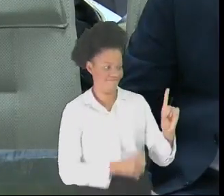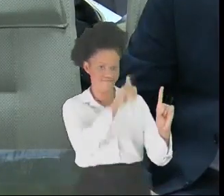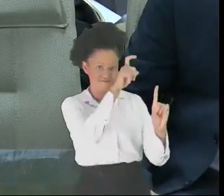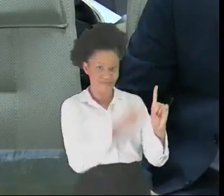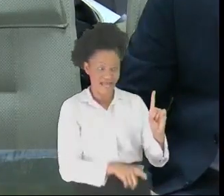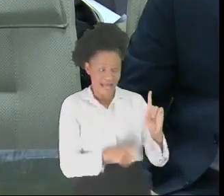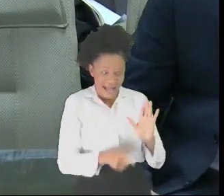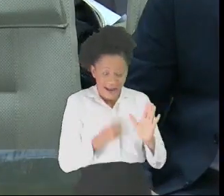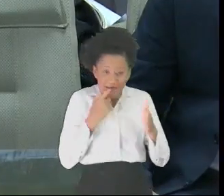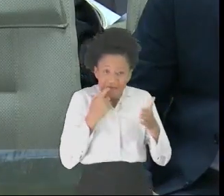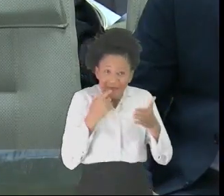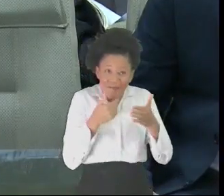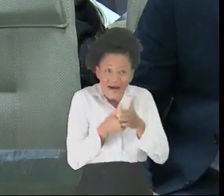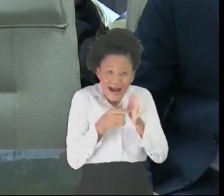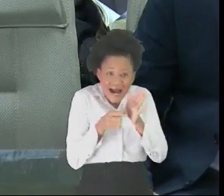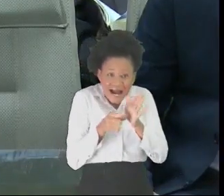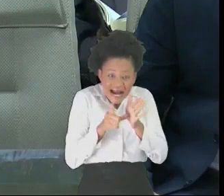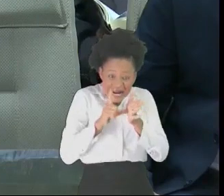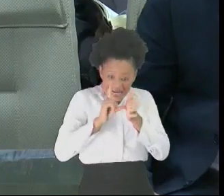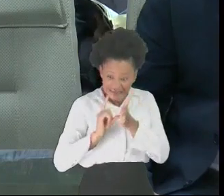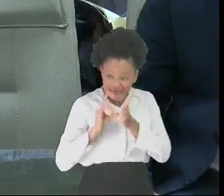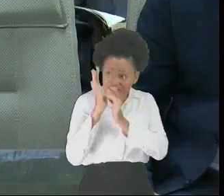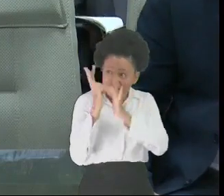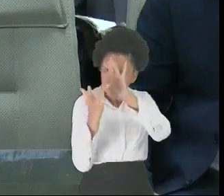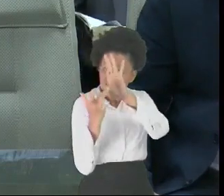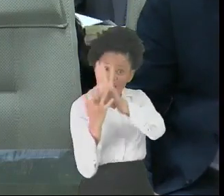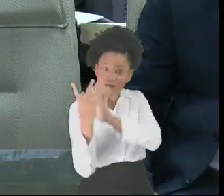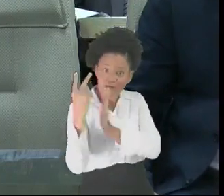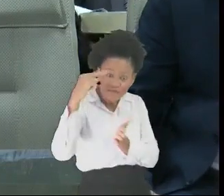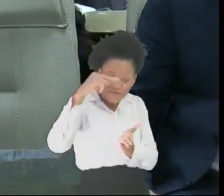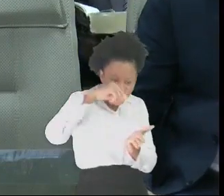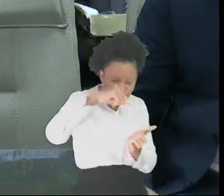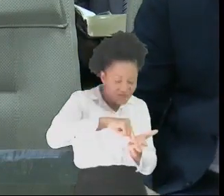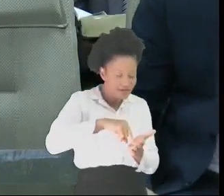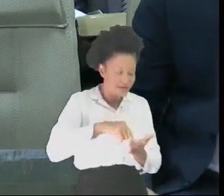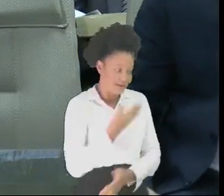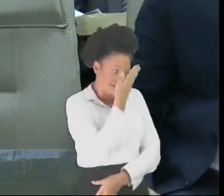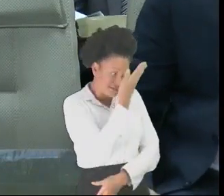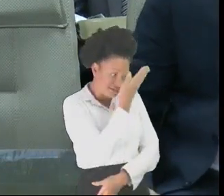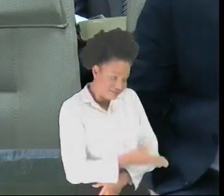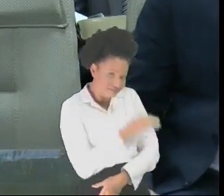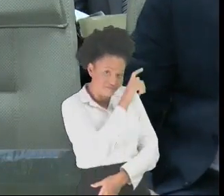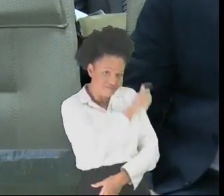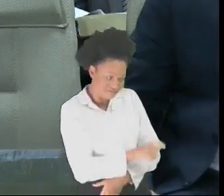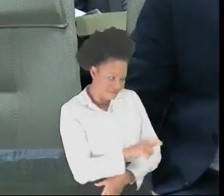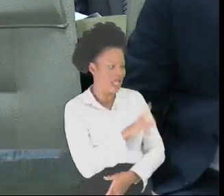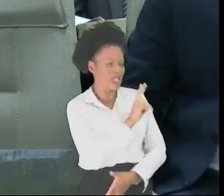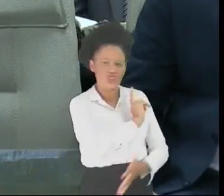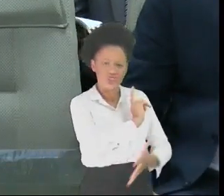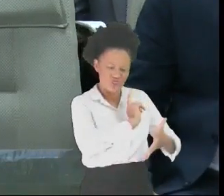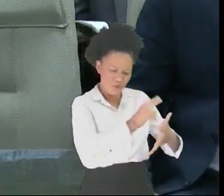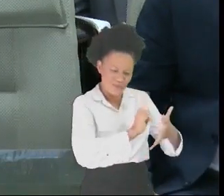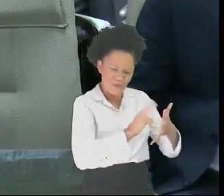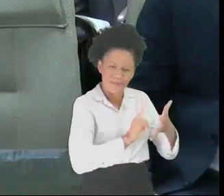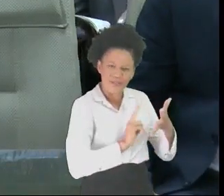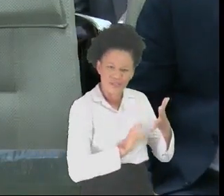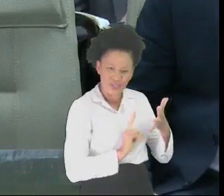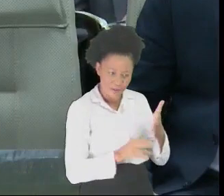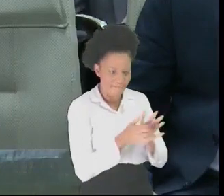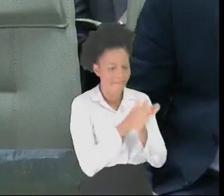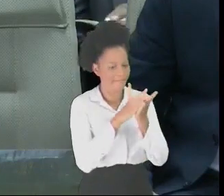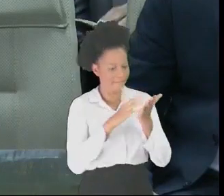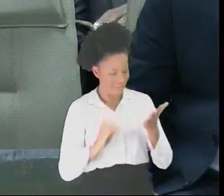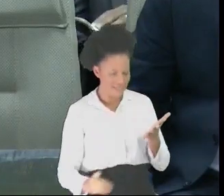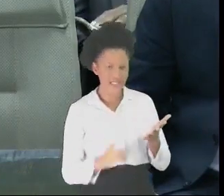pouquinho antes da vinda do Senhor em glória. E esse indivíduo, ele recebe vários nomes. Na Bíblia ele